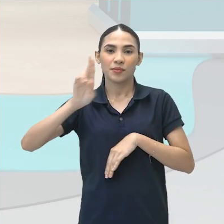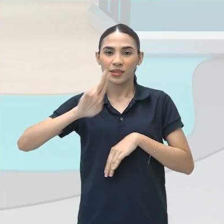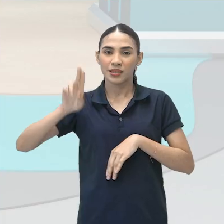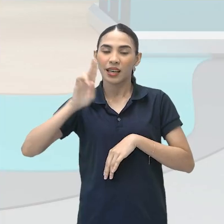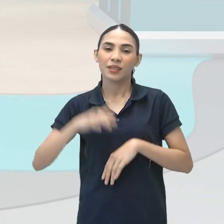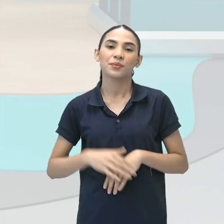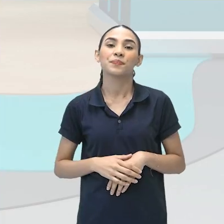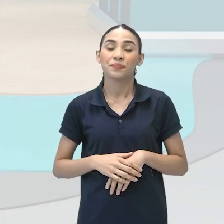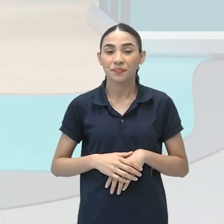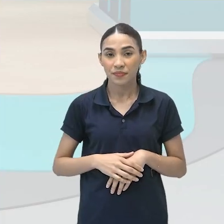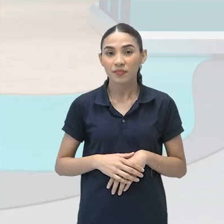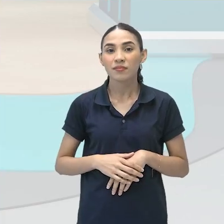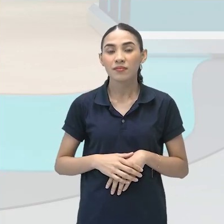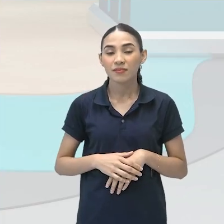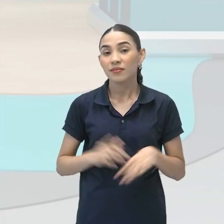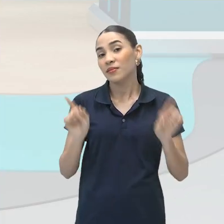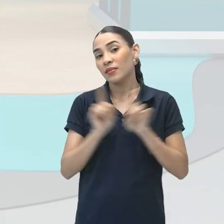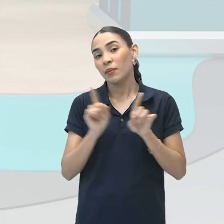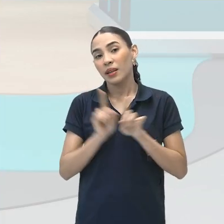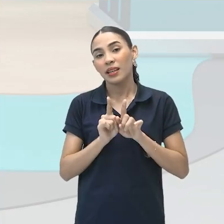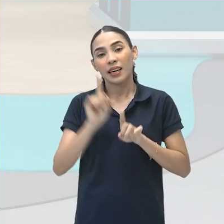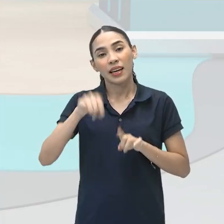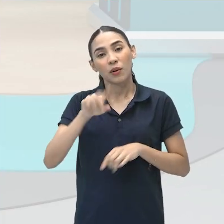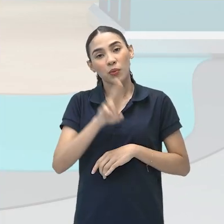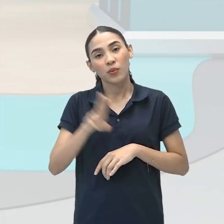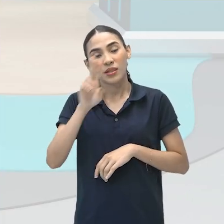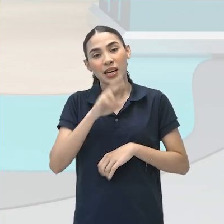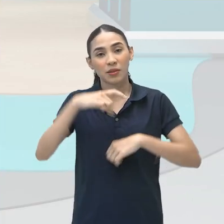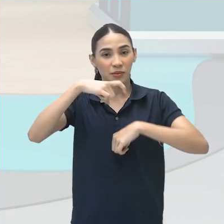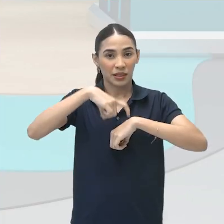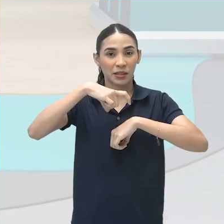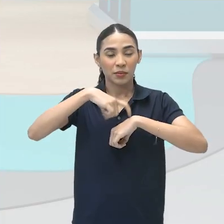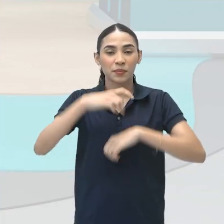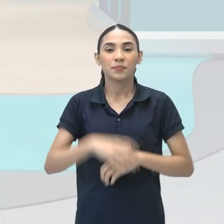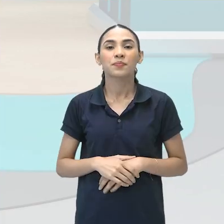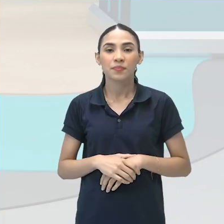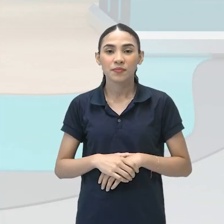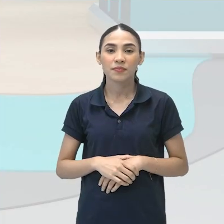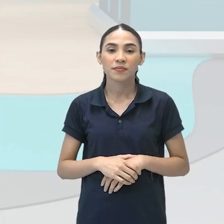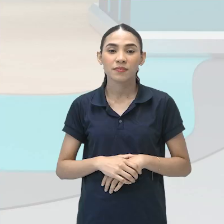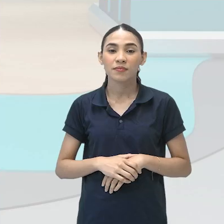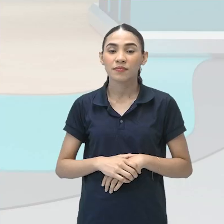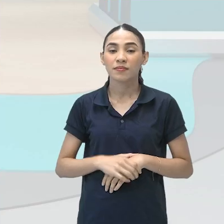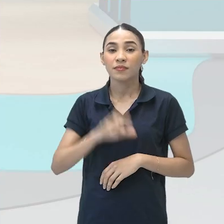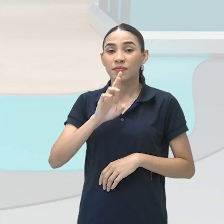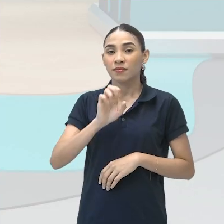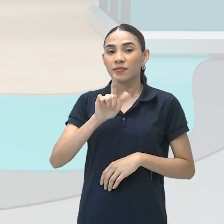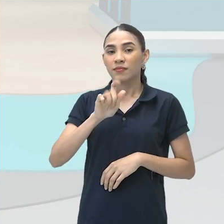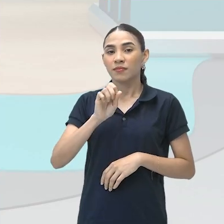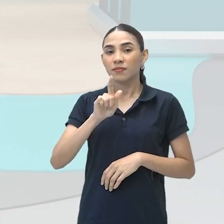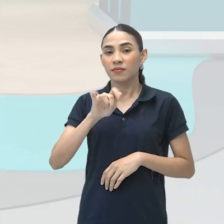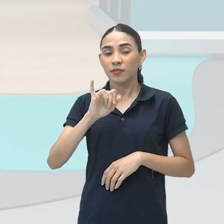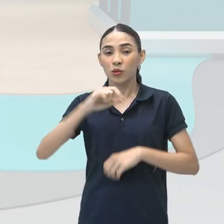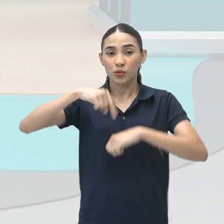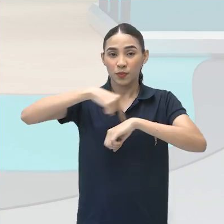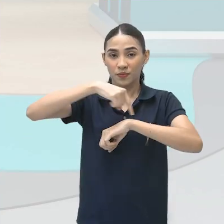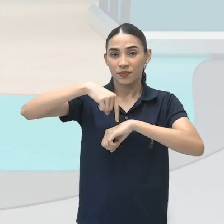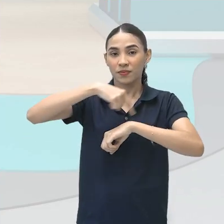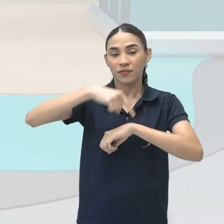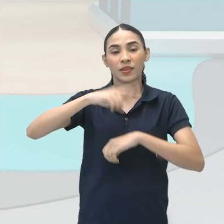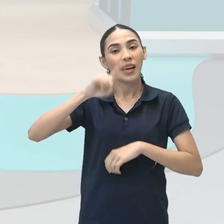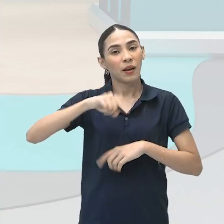na atualidade, né? E que também é utilizado para a marcação do tempo, não é? Aqui no caso o relógio, de certa forma, é